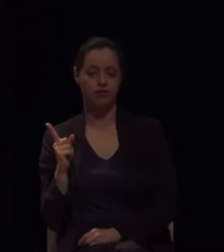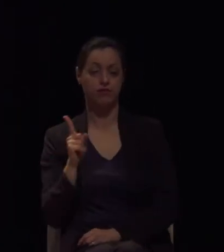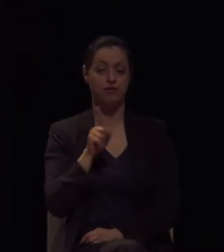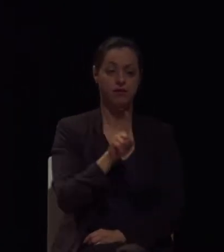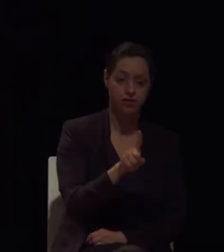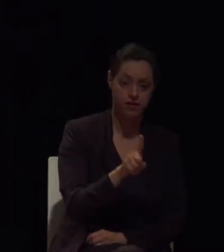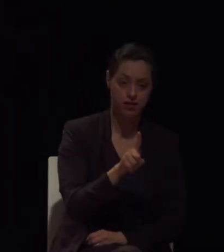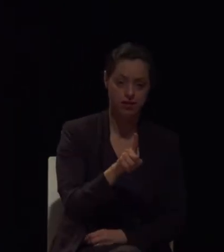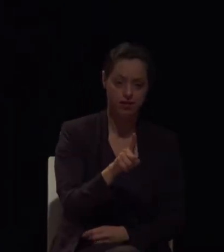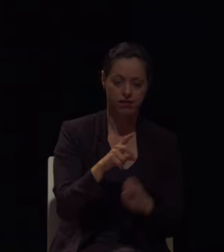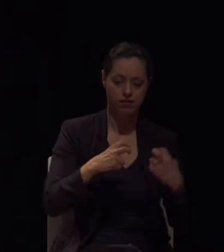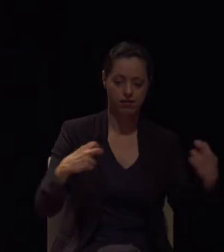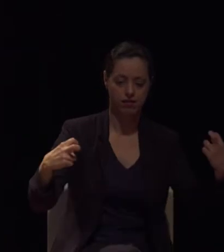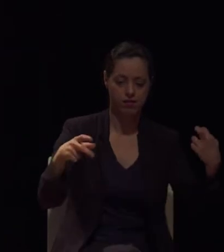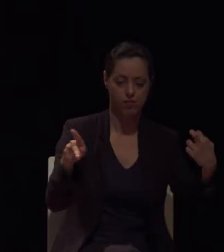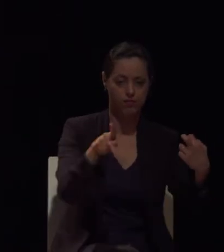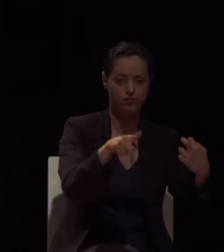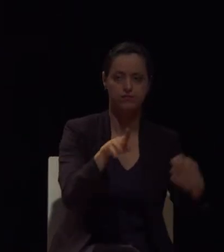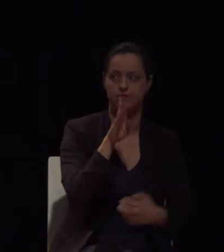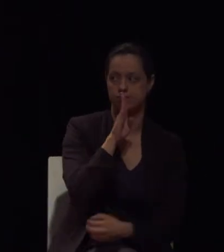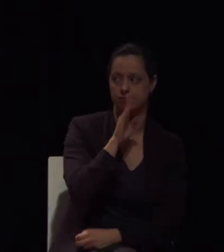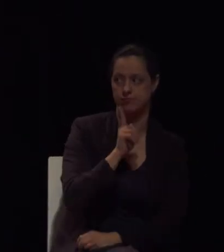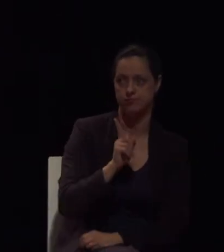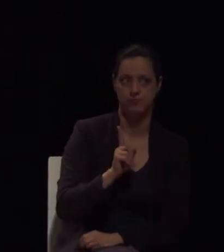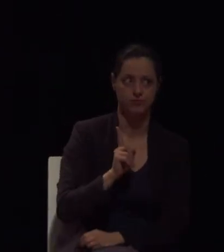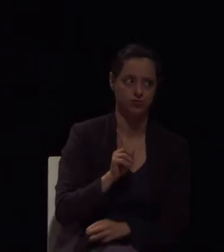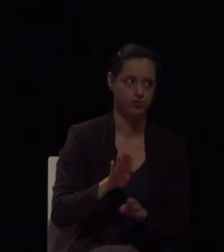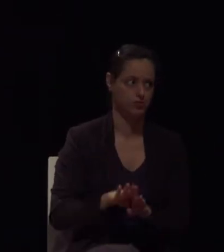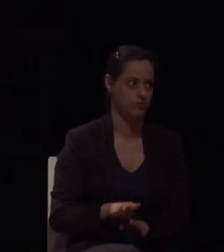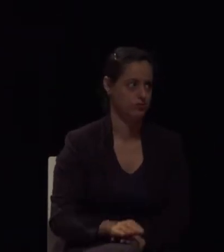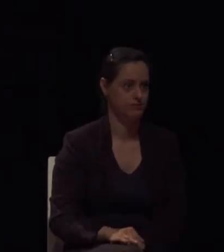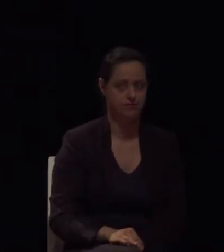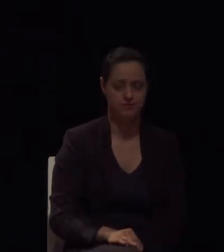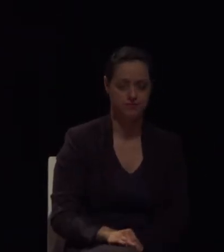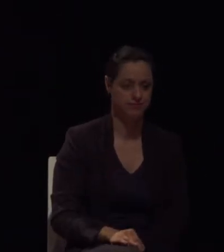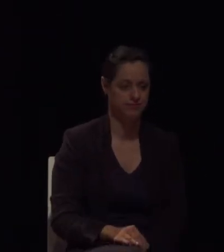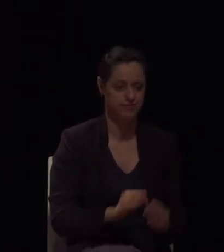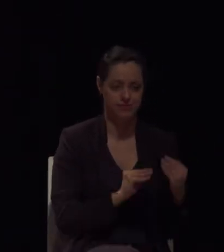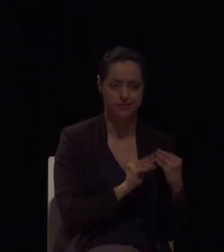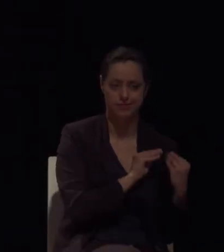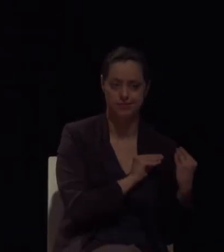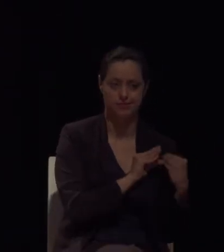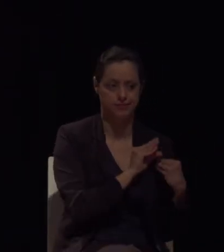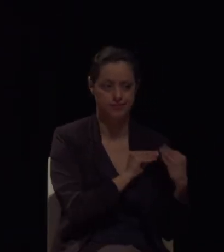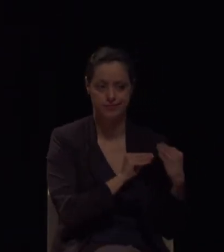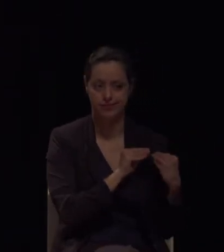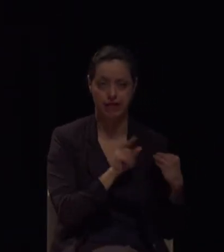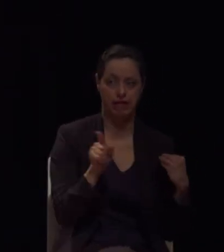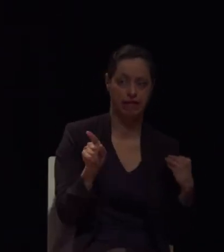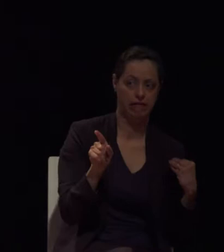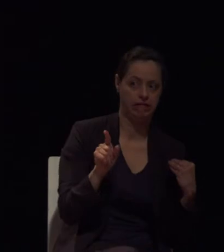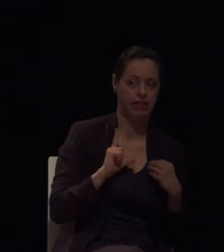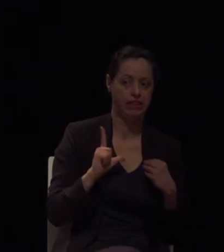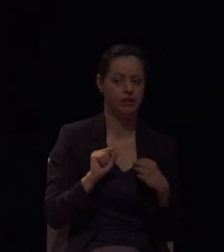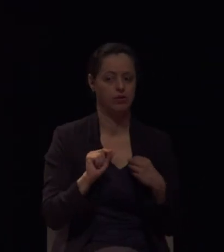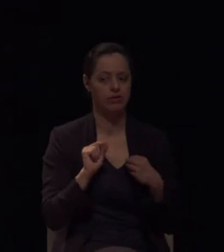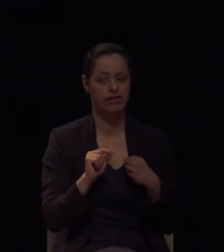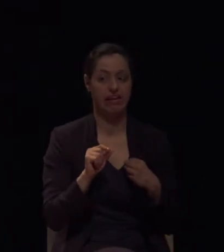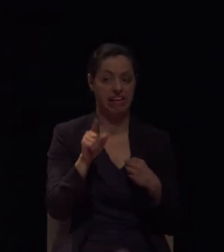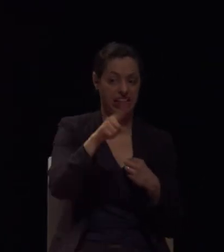dos professores fica aquele silêncio aquele que dê a ele defende o sim